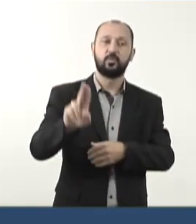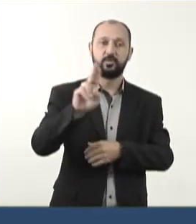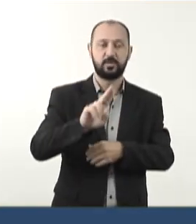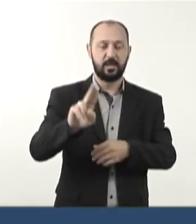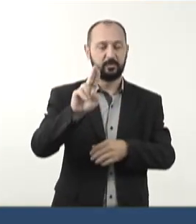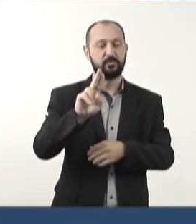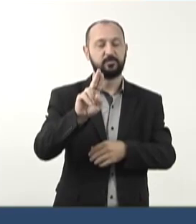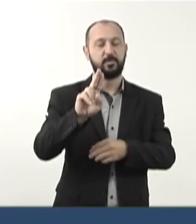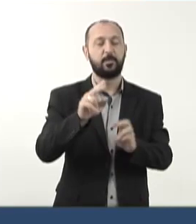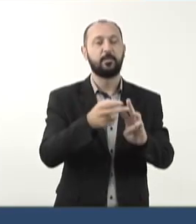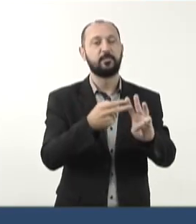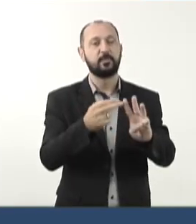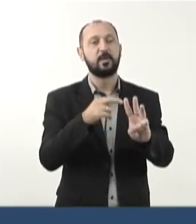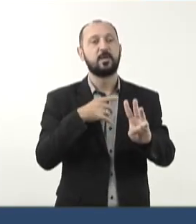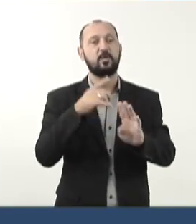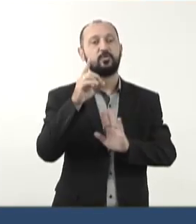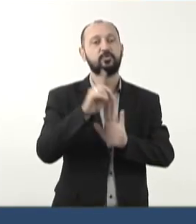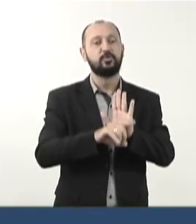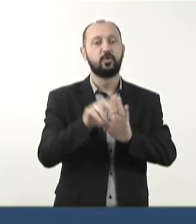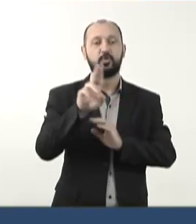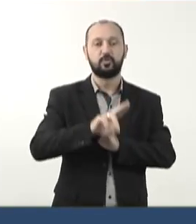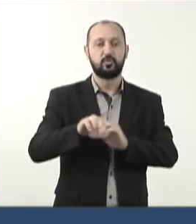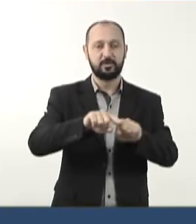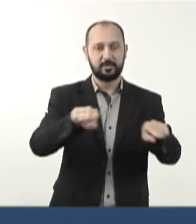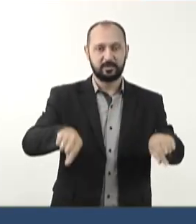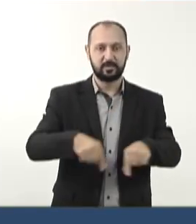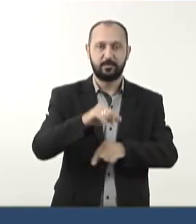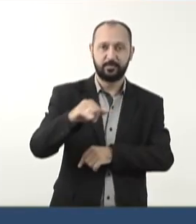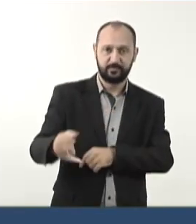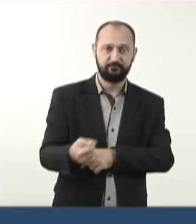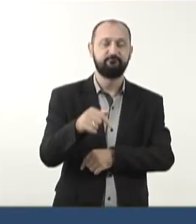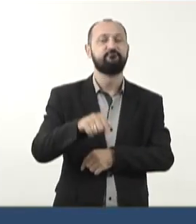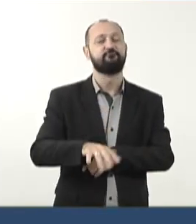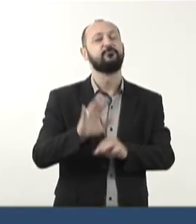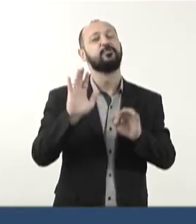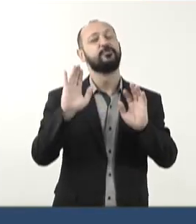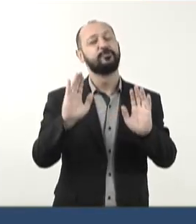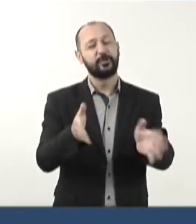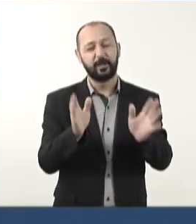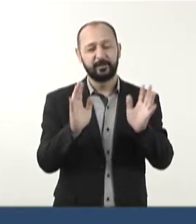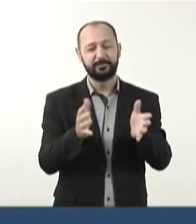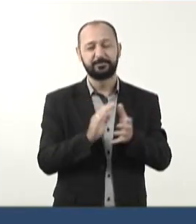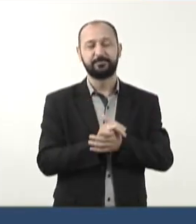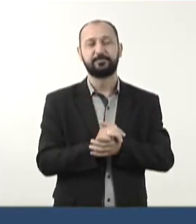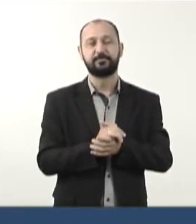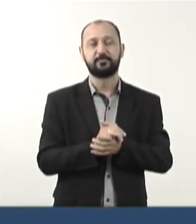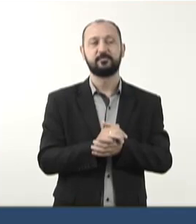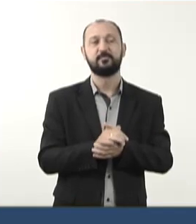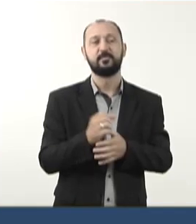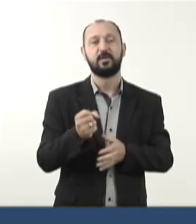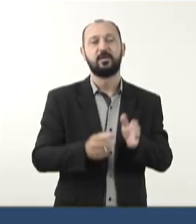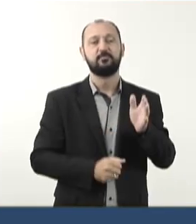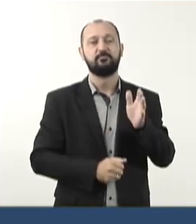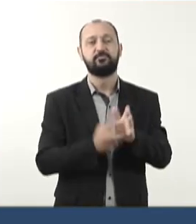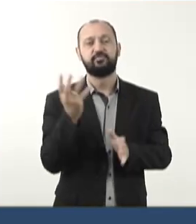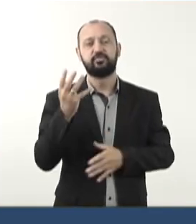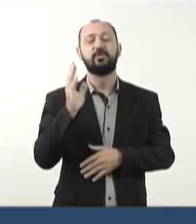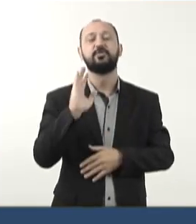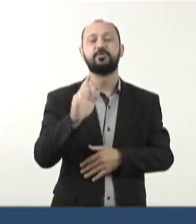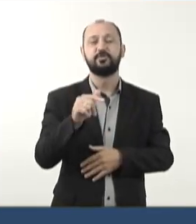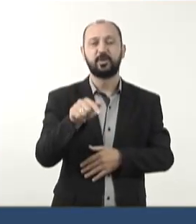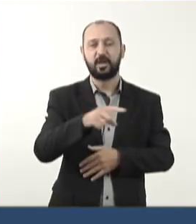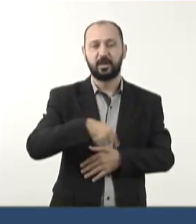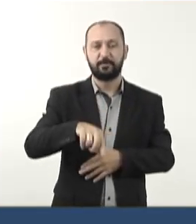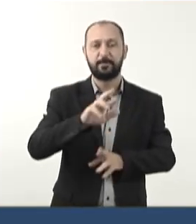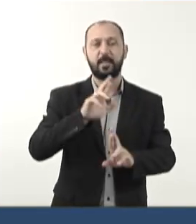pelos índios, que tem o direito de uso e frutos. Como já fazem vários tempos que a